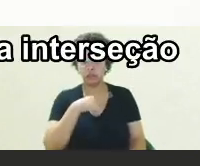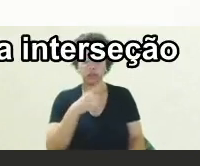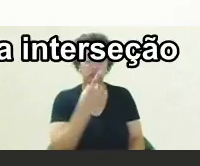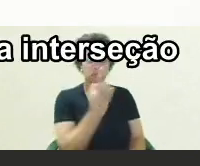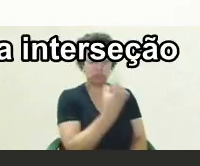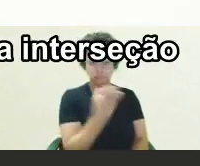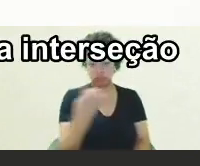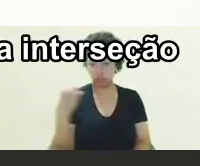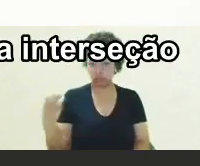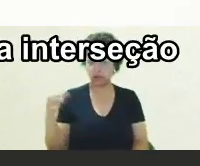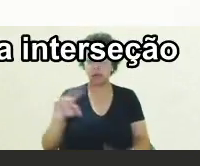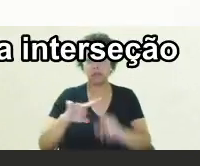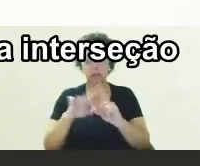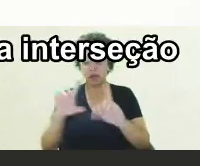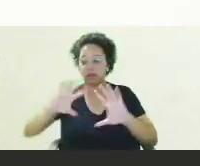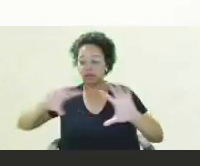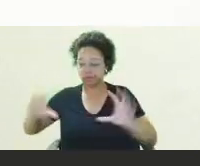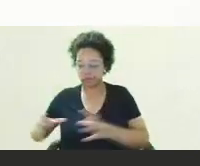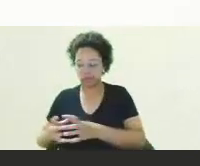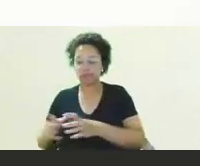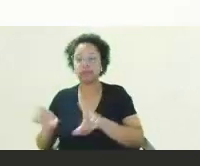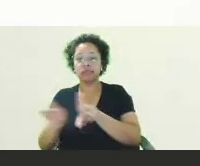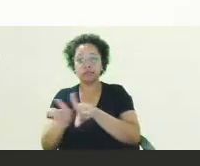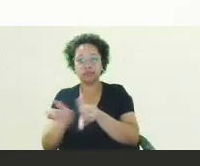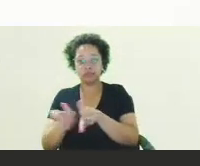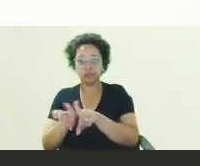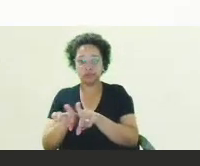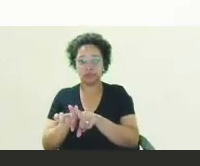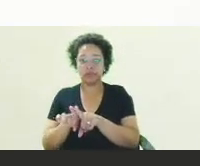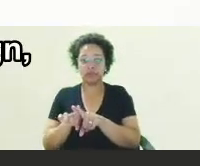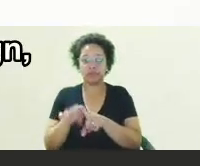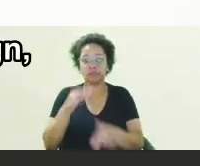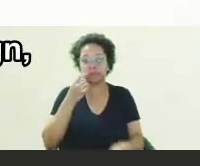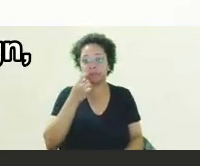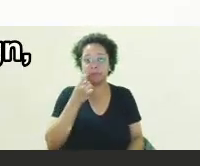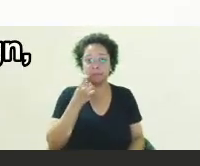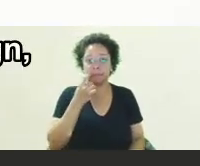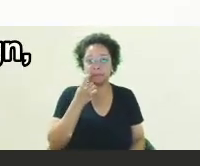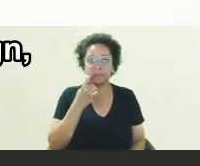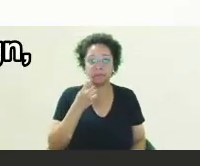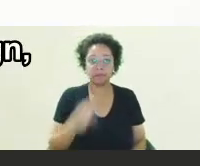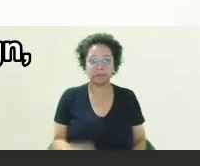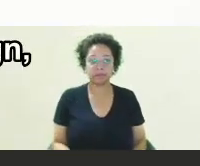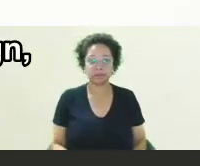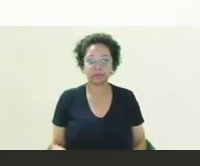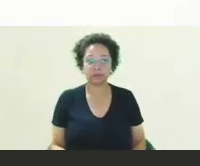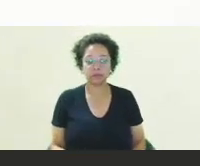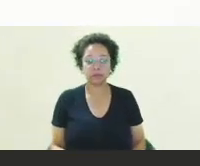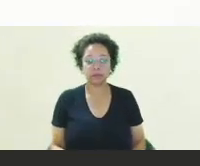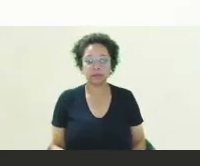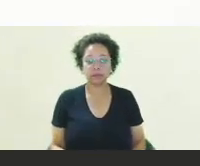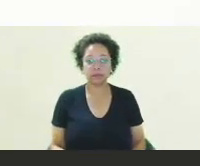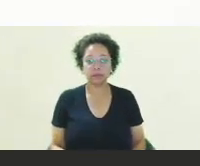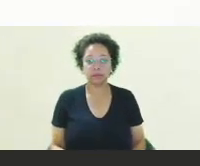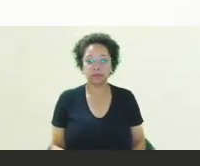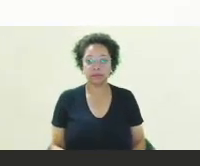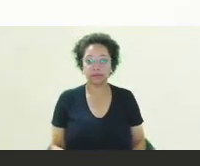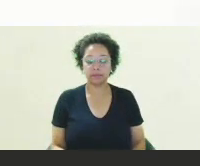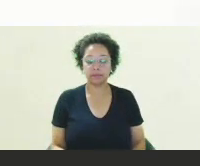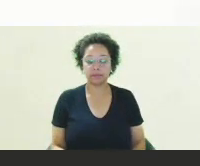também interagem entre si, também rola uma interseção ali entre esses núcleos, né, entre essa galera aí, design, dev e